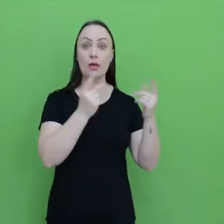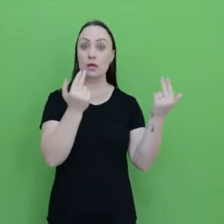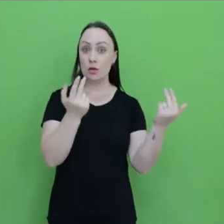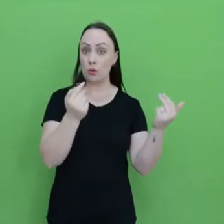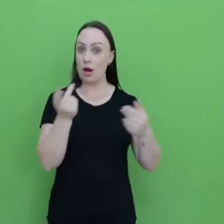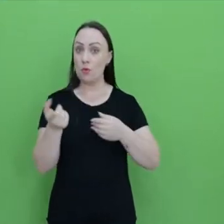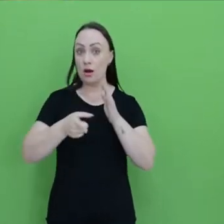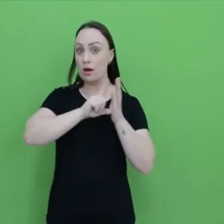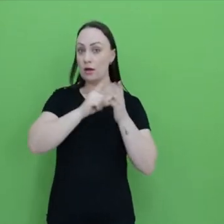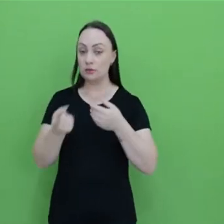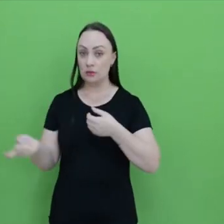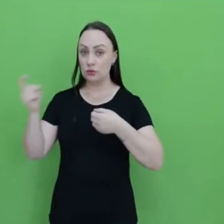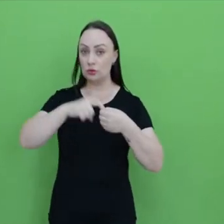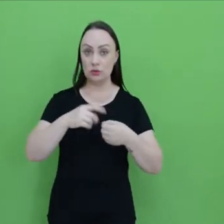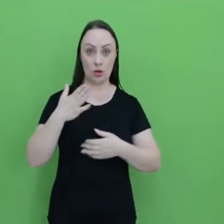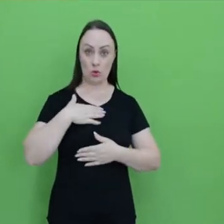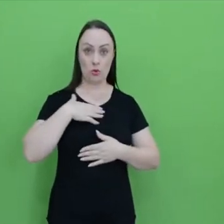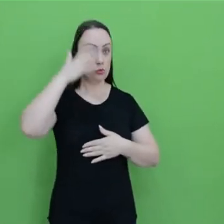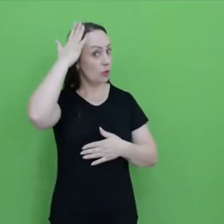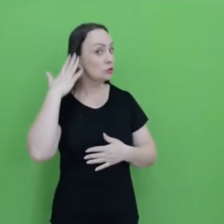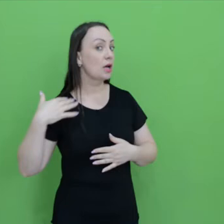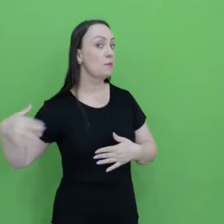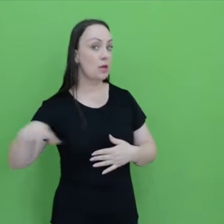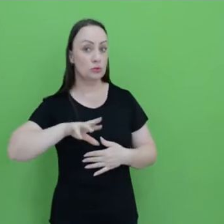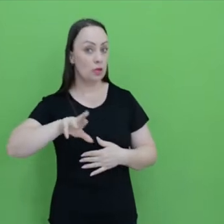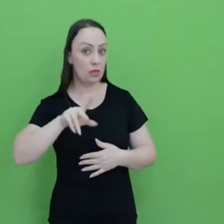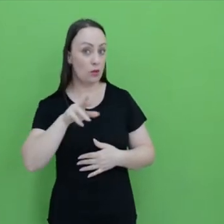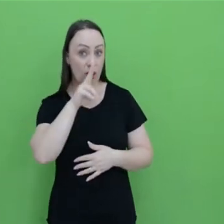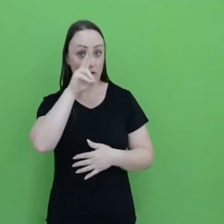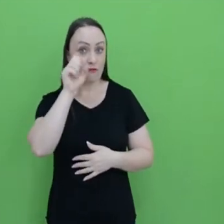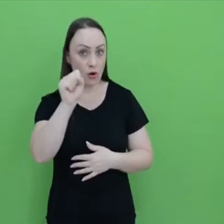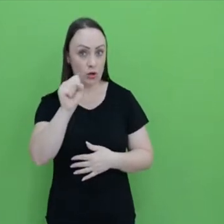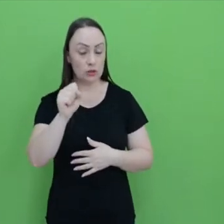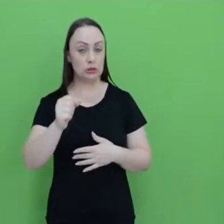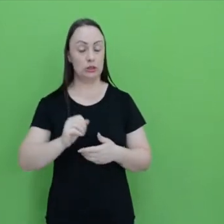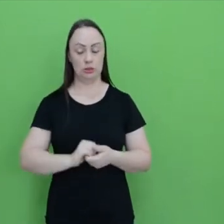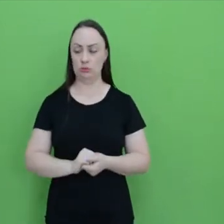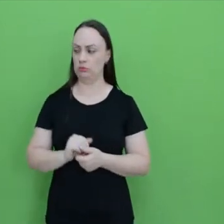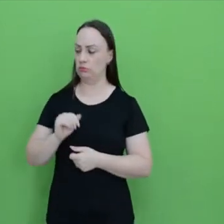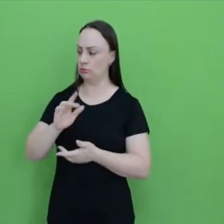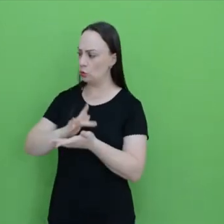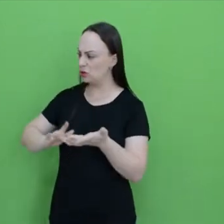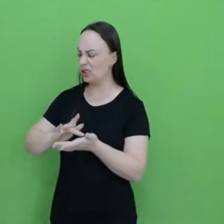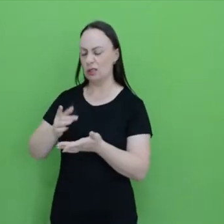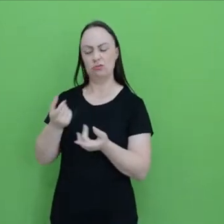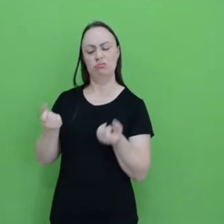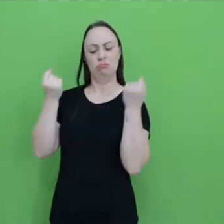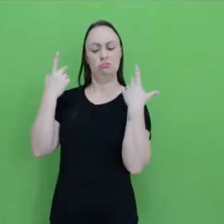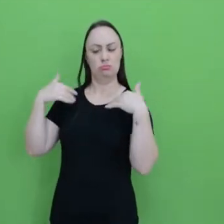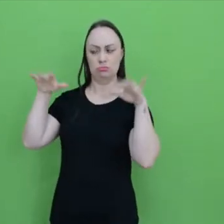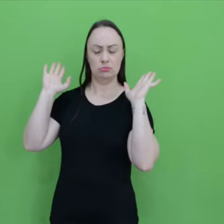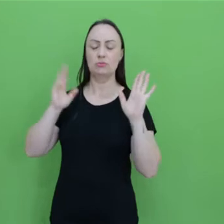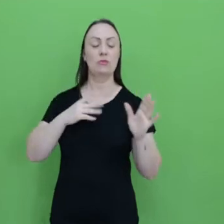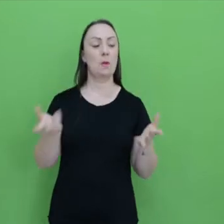trouxeram. Os meus cabelos não são fortes o suficiente." Mas os ciganos não deram ouvidos e